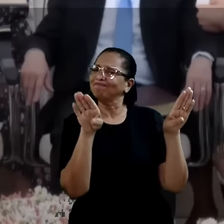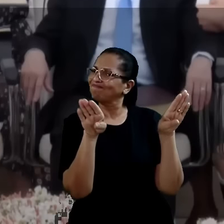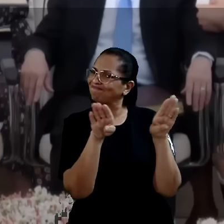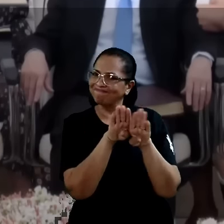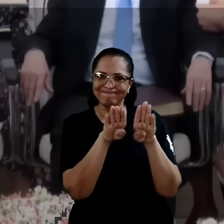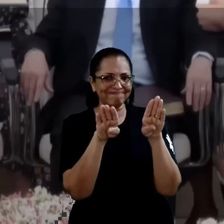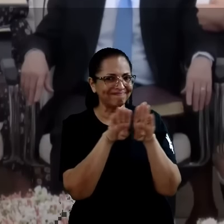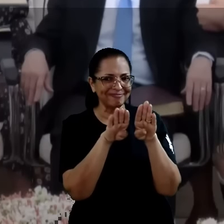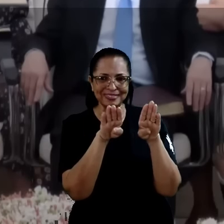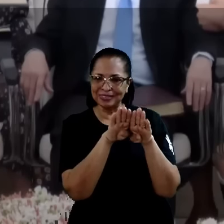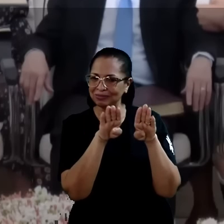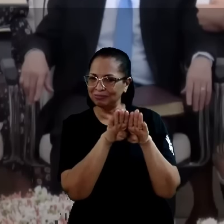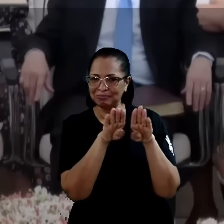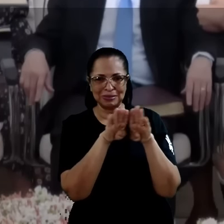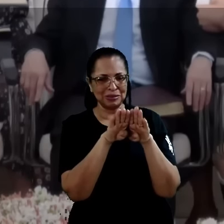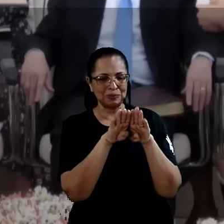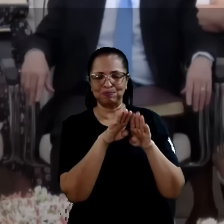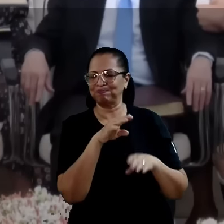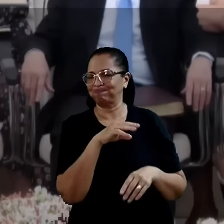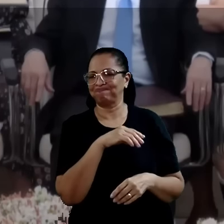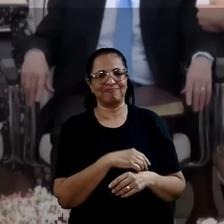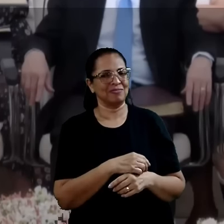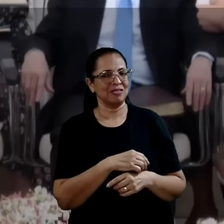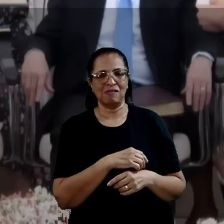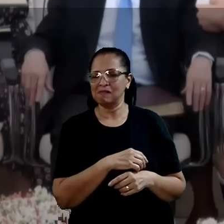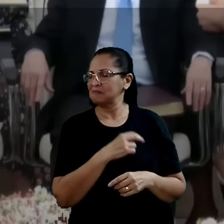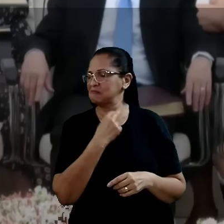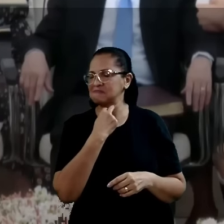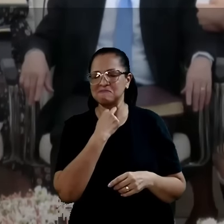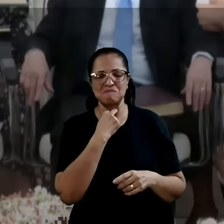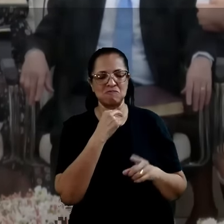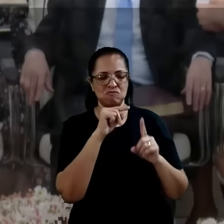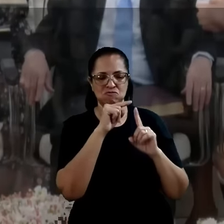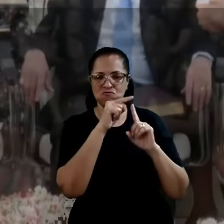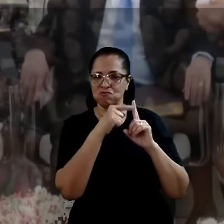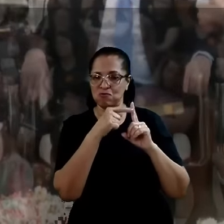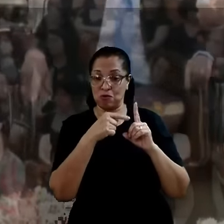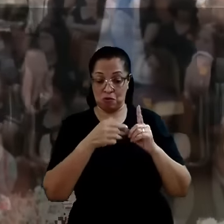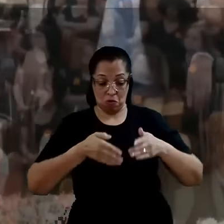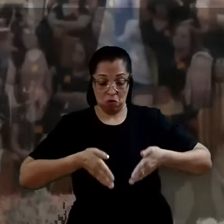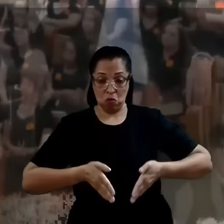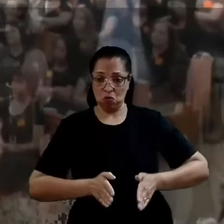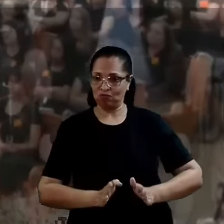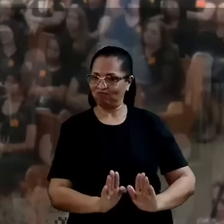ela disse pois bem e ela começou a orar e ela disse eu vejo um